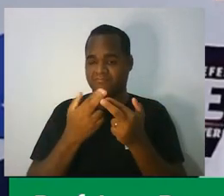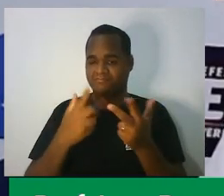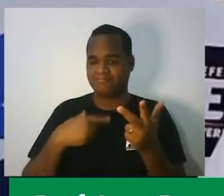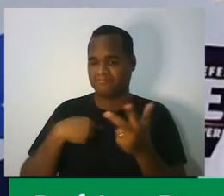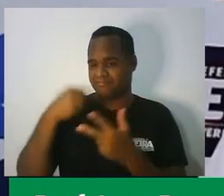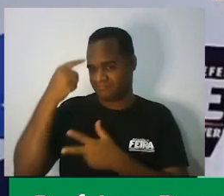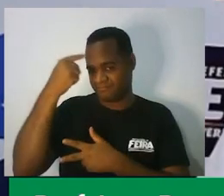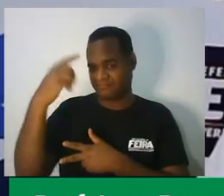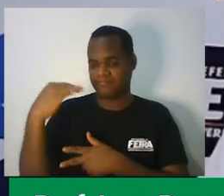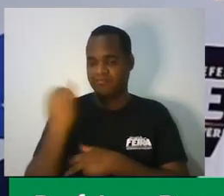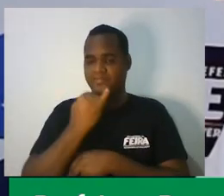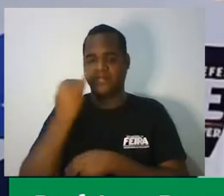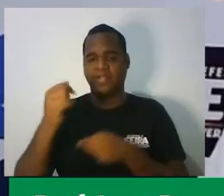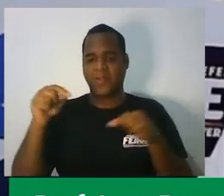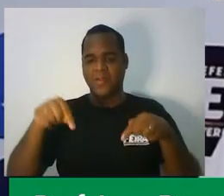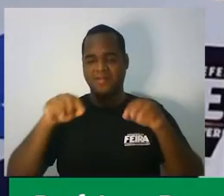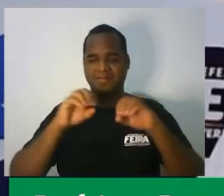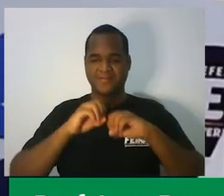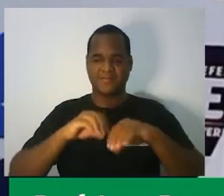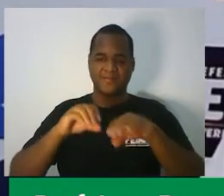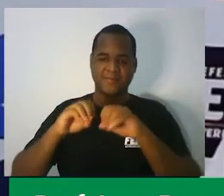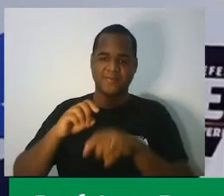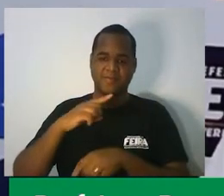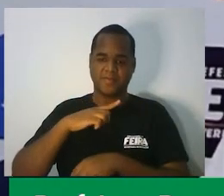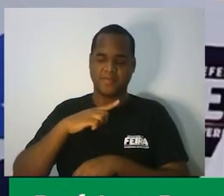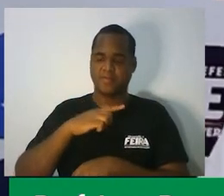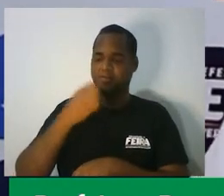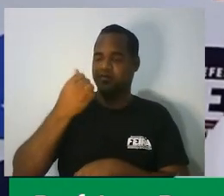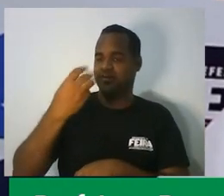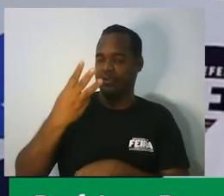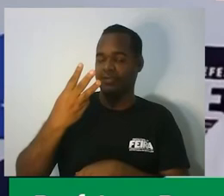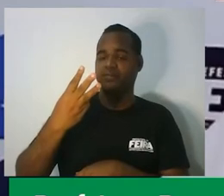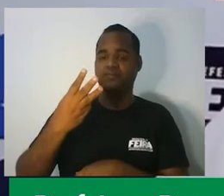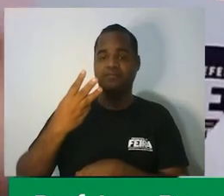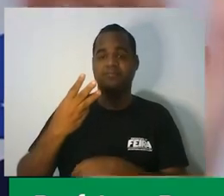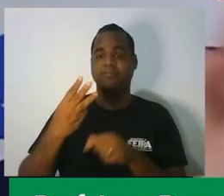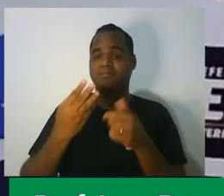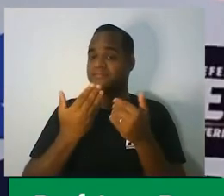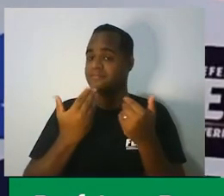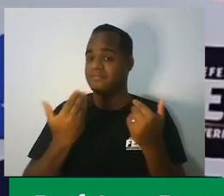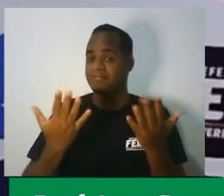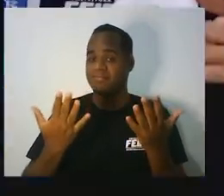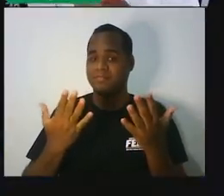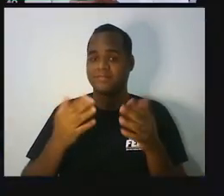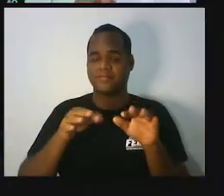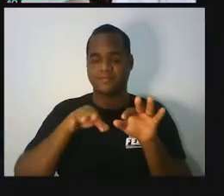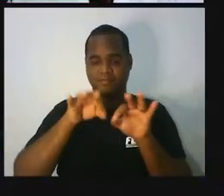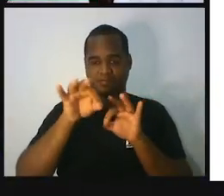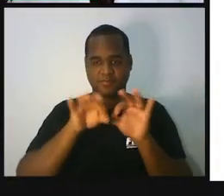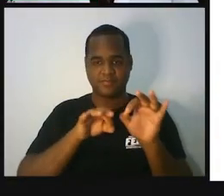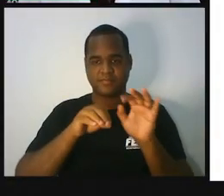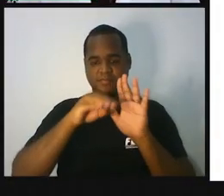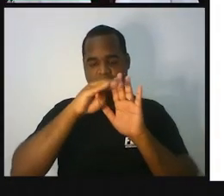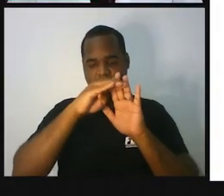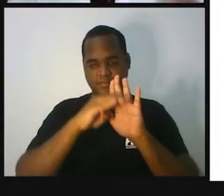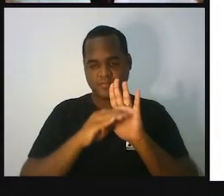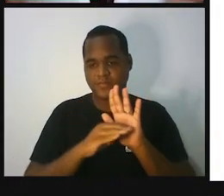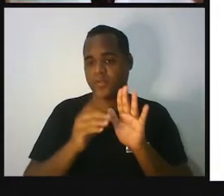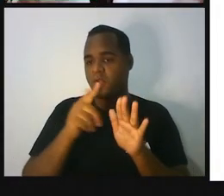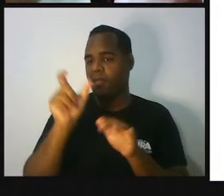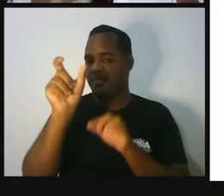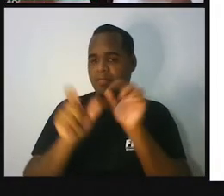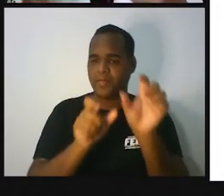a ideia para essa nossa aula aula de número 13 então e faça uma lista com o nome de